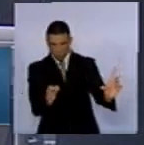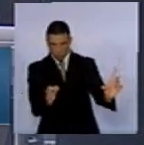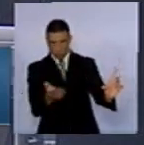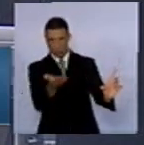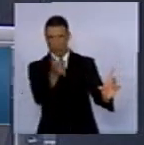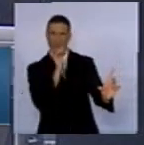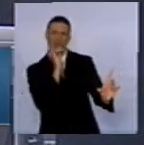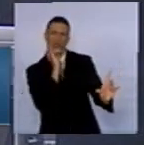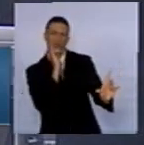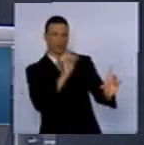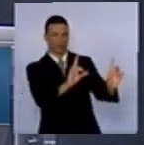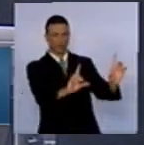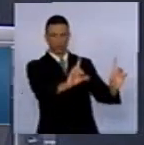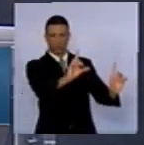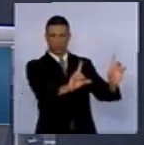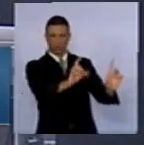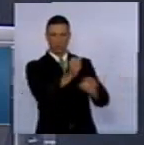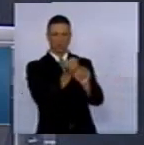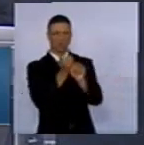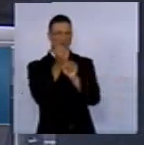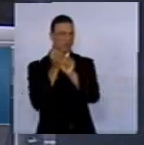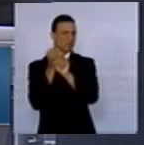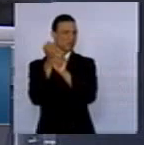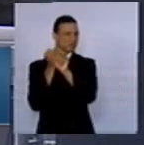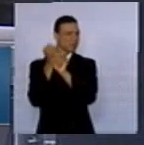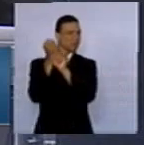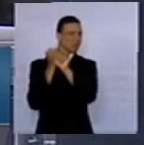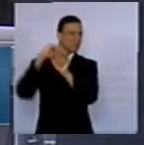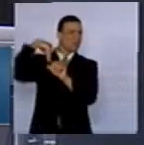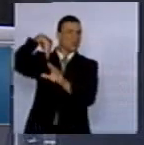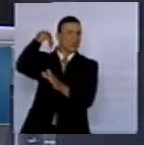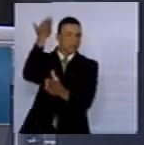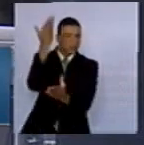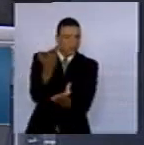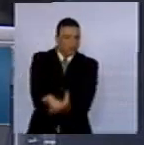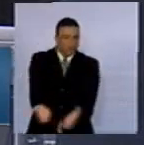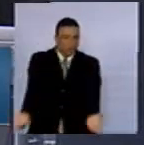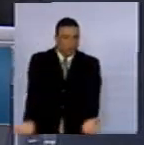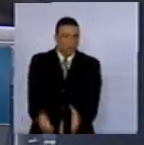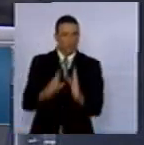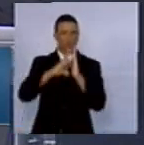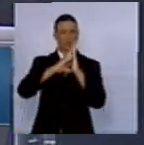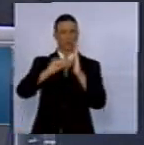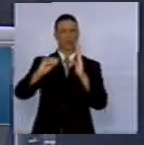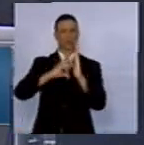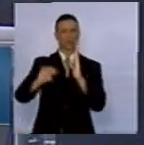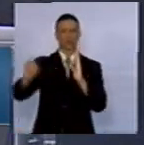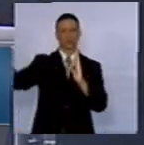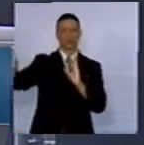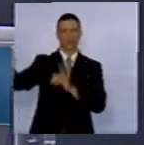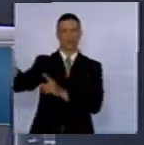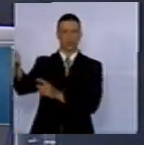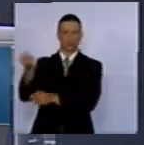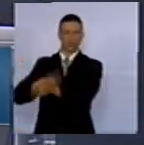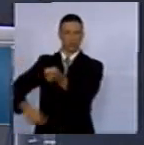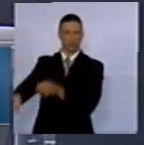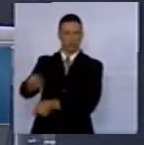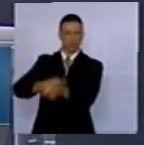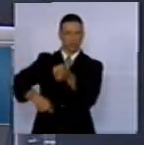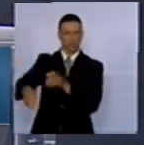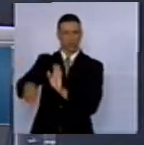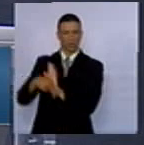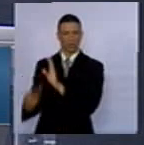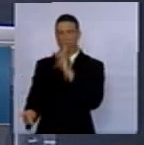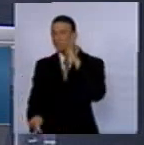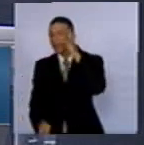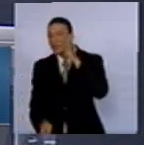uma televisão que durante muitas décadas desenvolveu-se conforme um único modelo de negócio porque as condições políticas econômicas